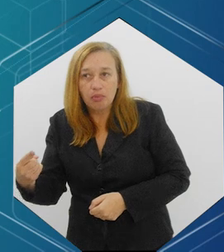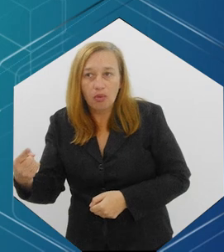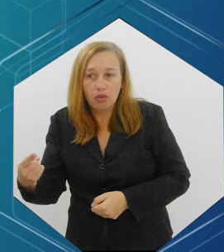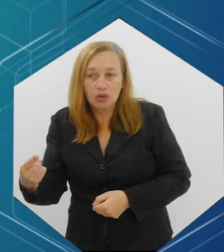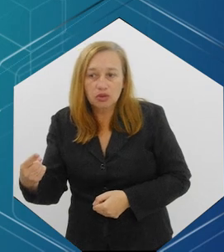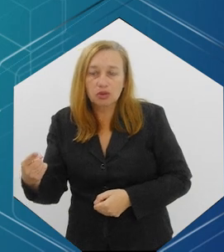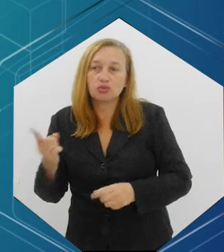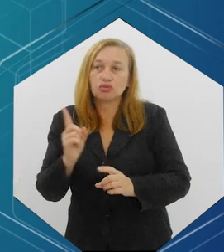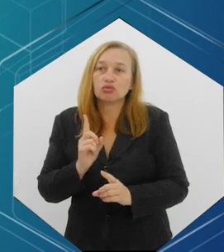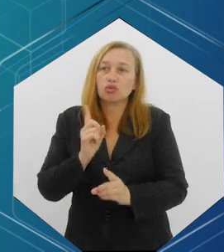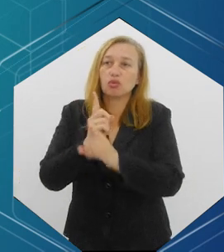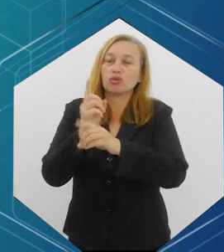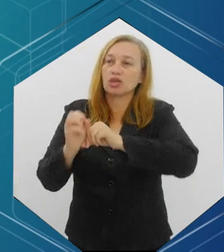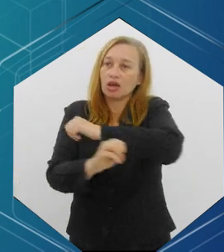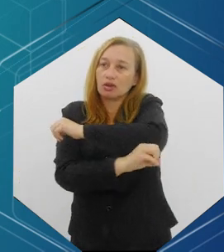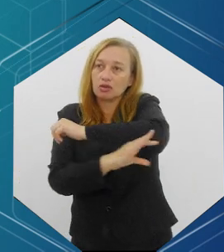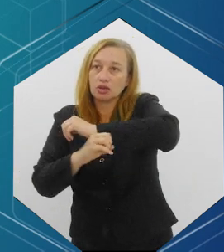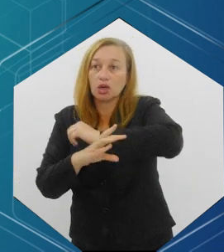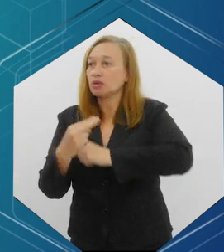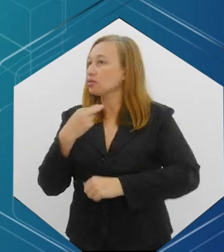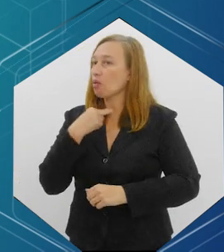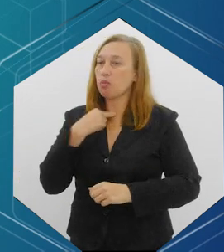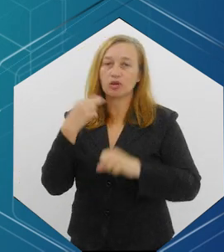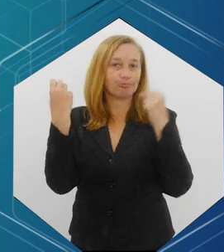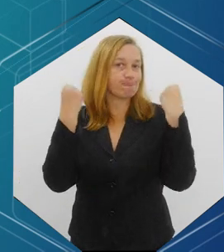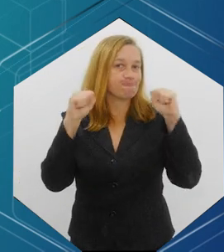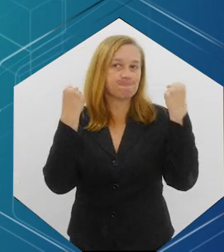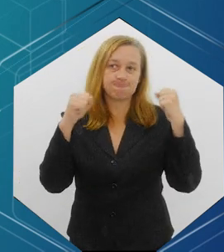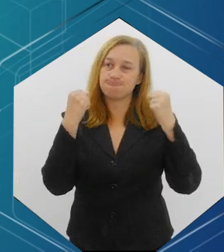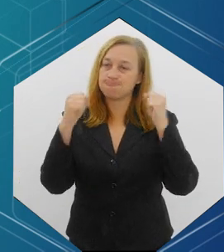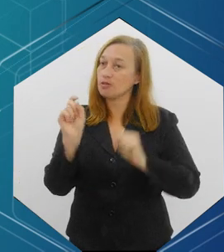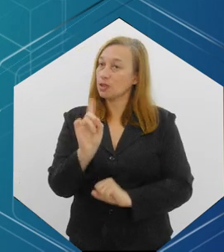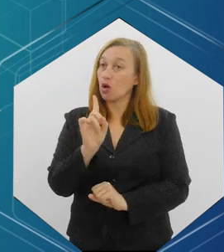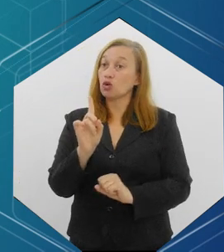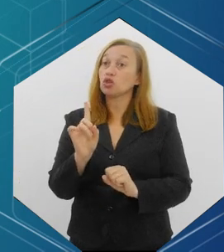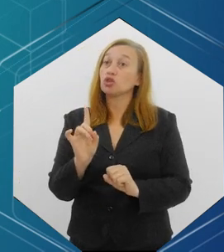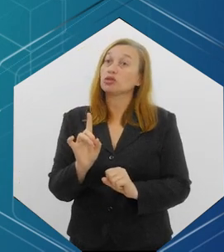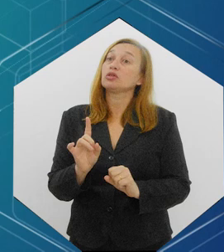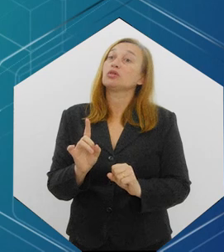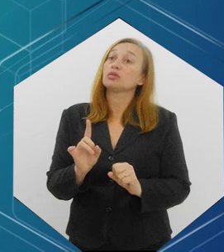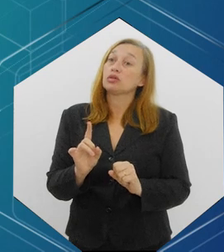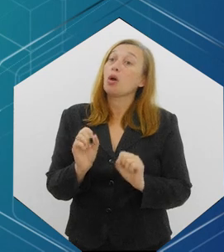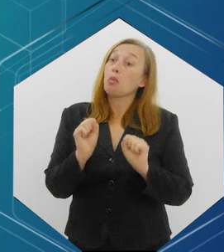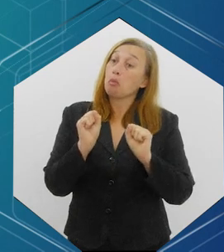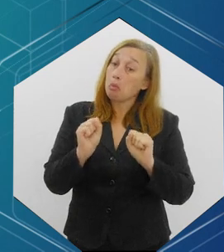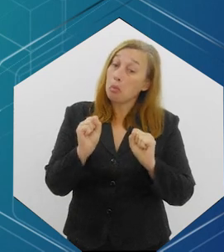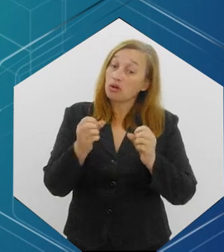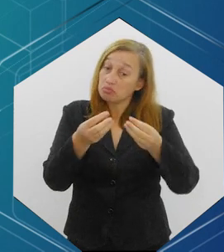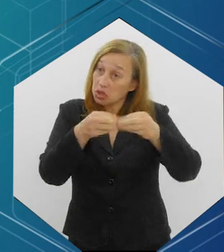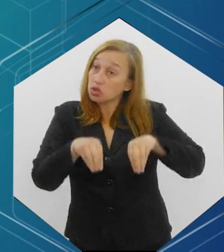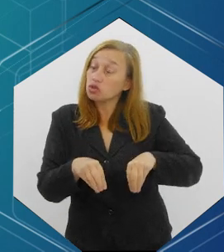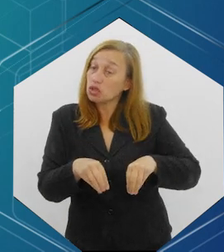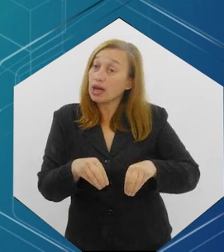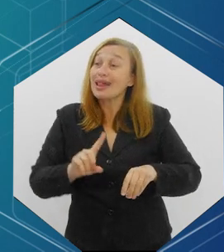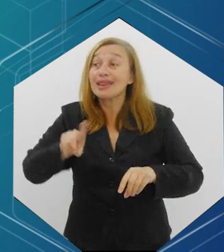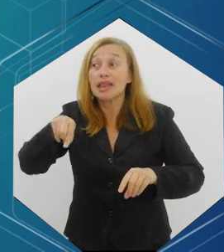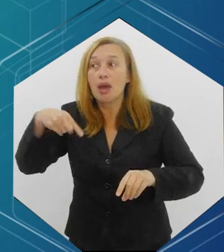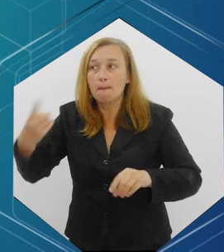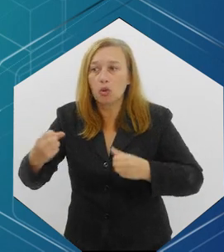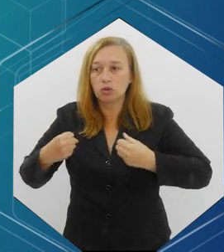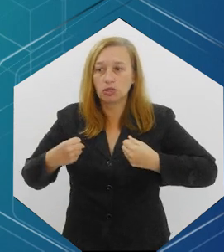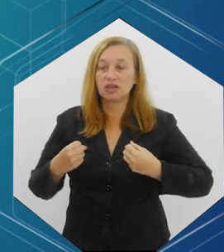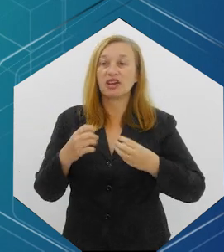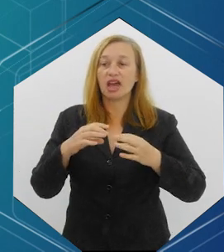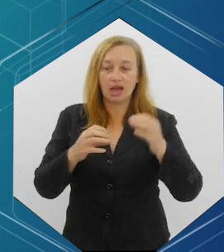Logo após o diagnóstico, você não vai botar esse paciente para se mexer. Não pode. Tá. Porque pode mobilizar esse trombo. Depois